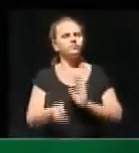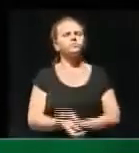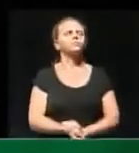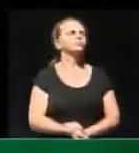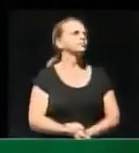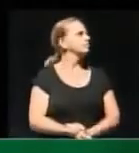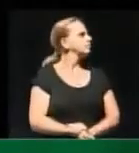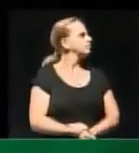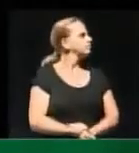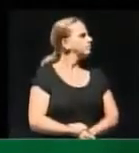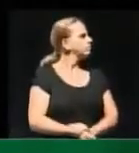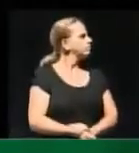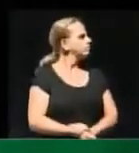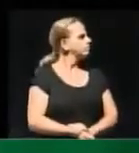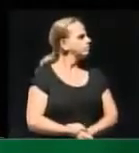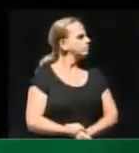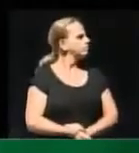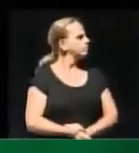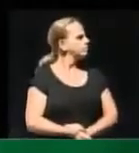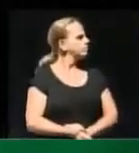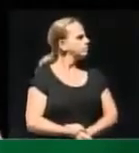materno-fetal. Mais um, por favor.